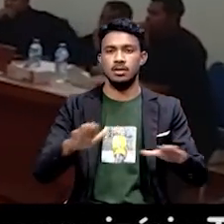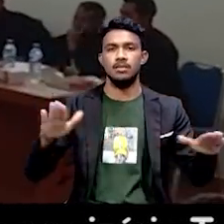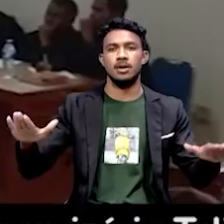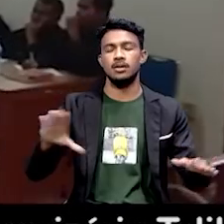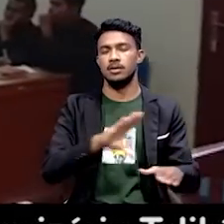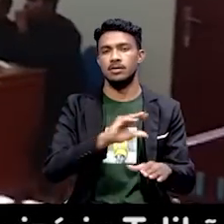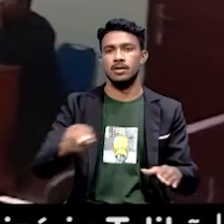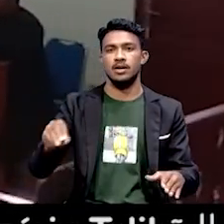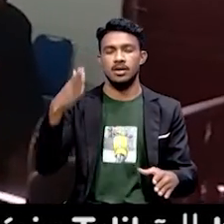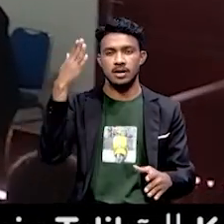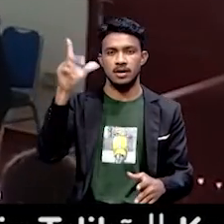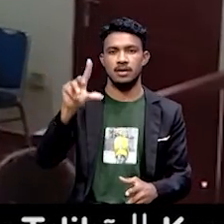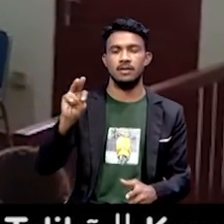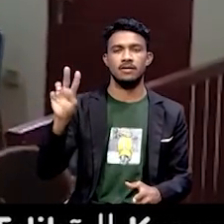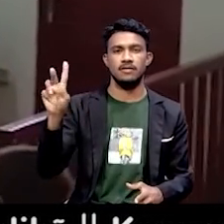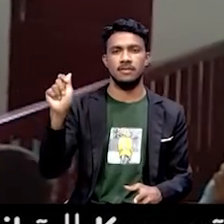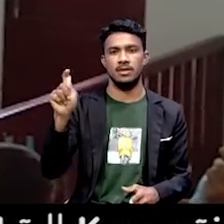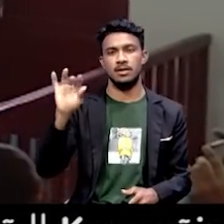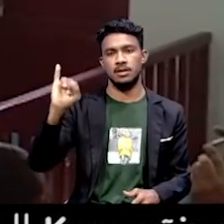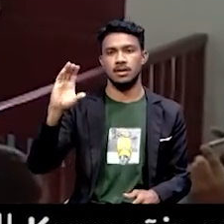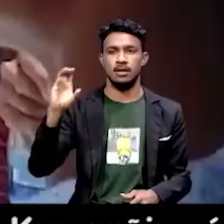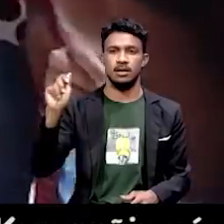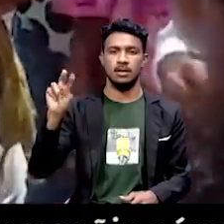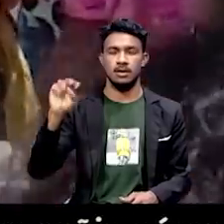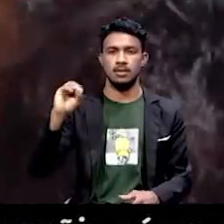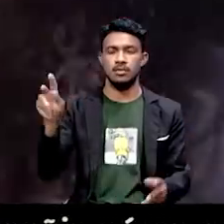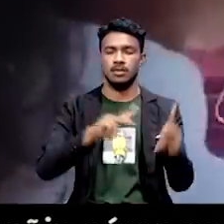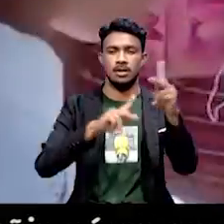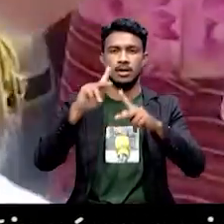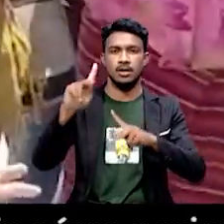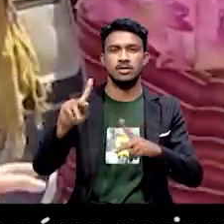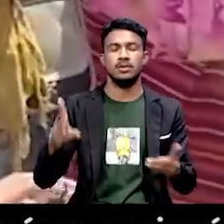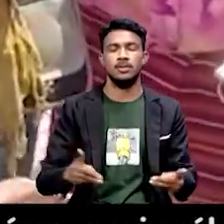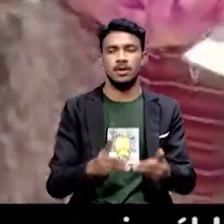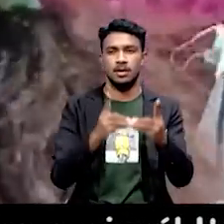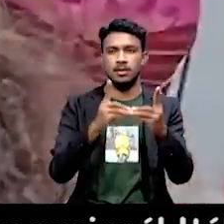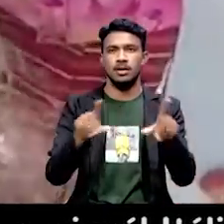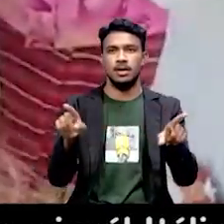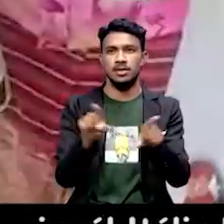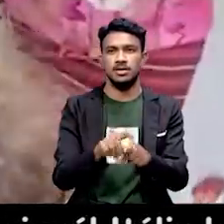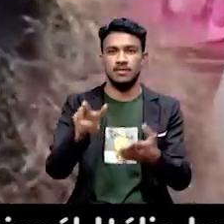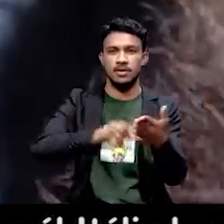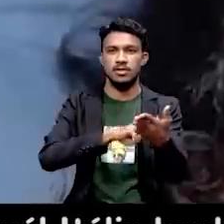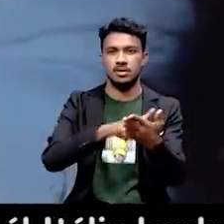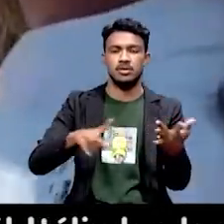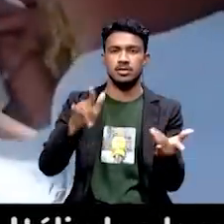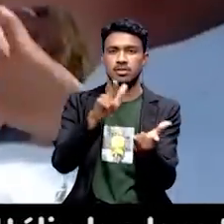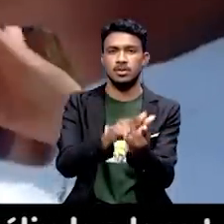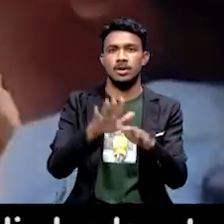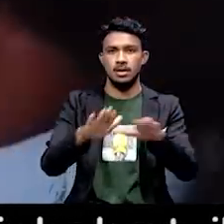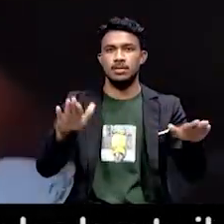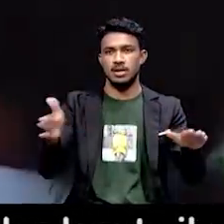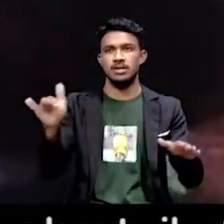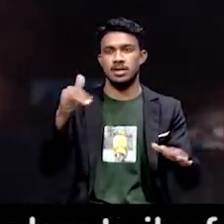husi Vatikanu nudar padre ligadu ho kazu nebe diskonfia nia parte komete hanesan halo violasang seksual ba minoridade sira